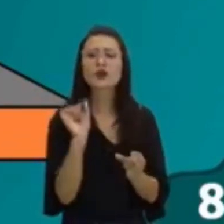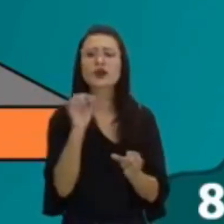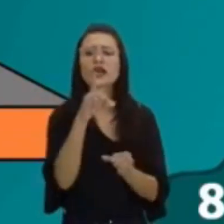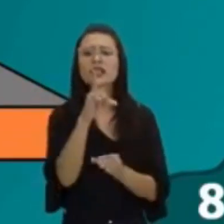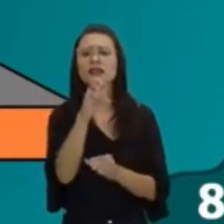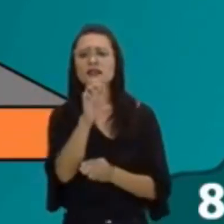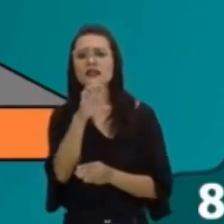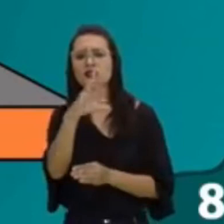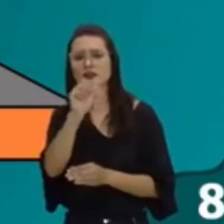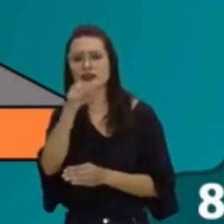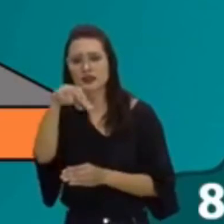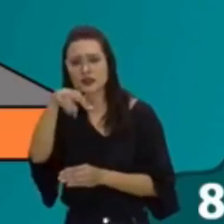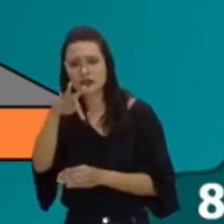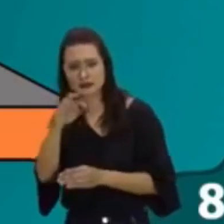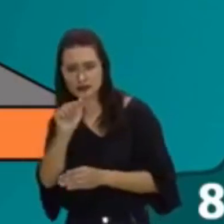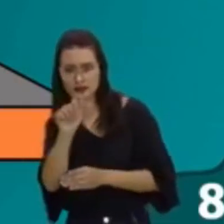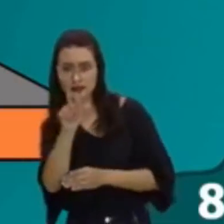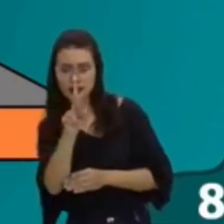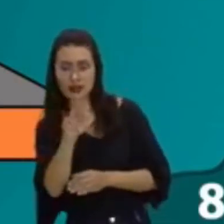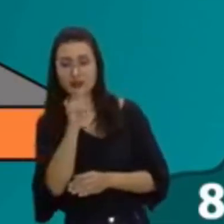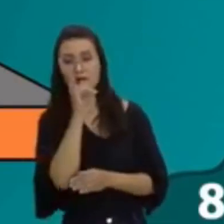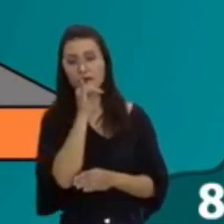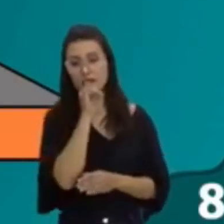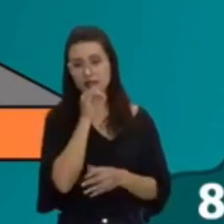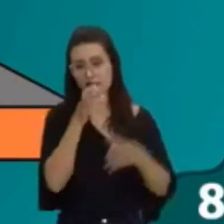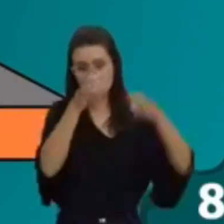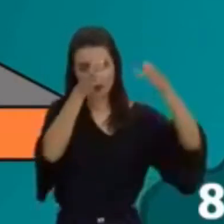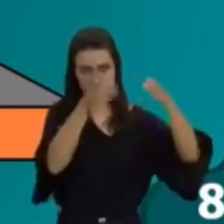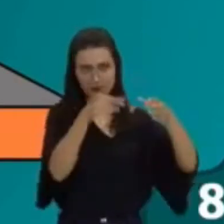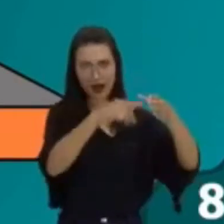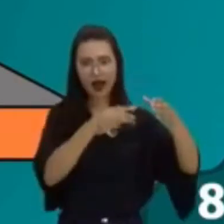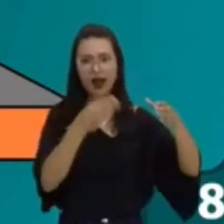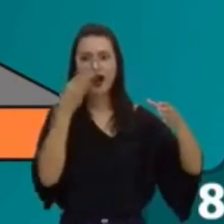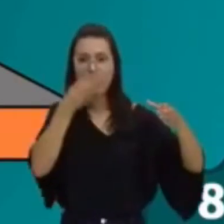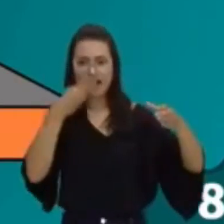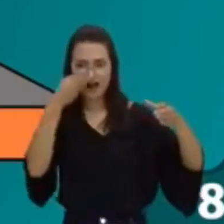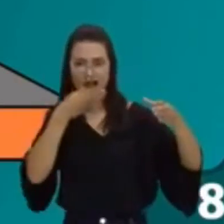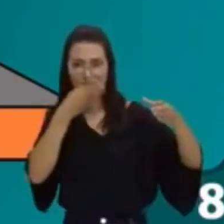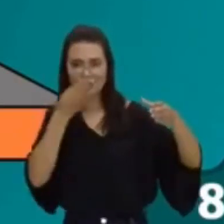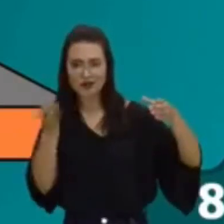decantar? Se você colocar meio quilo de açúcar